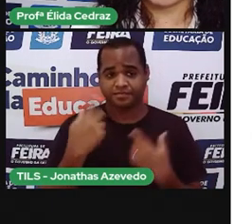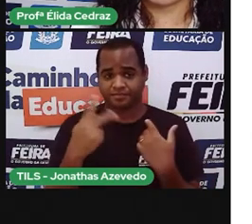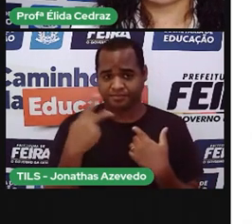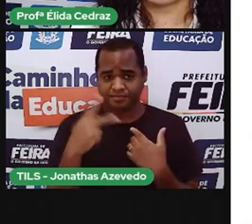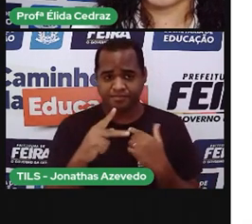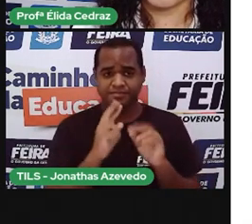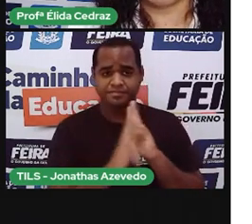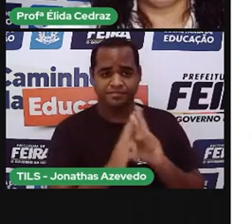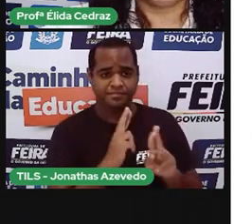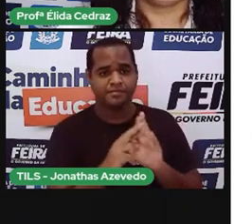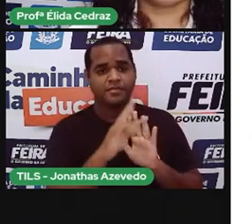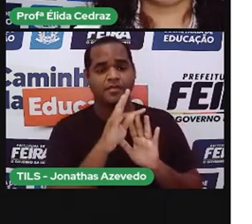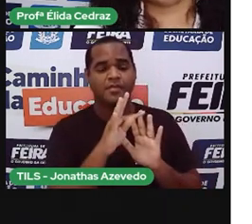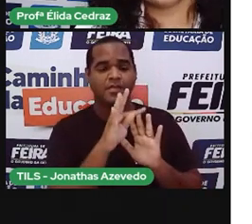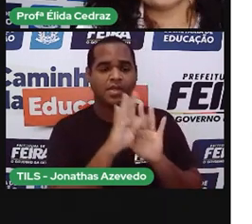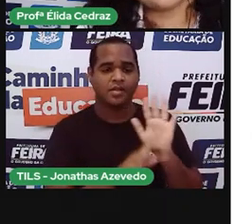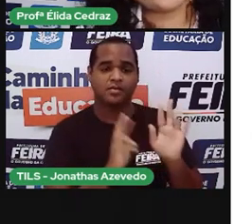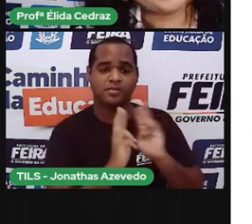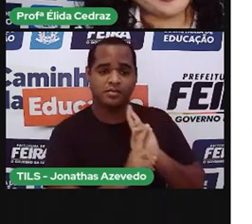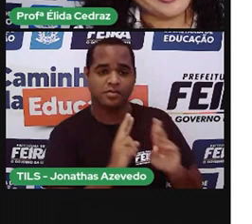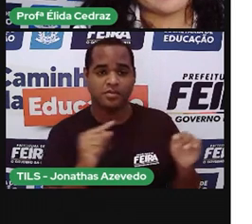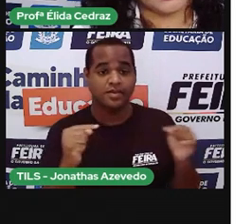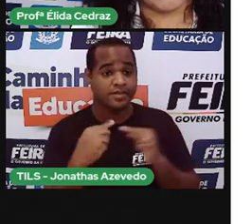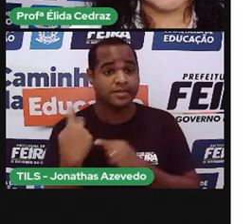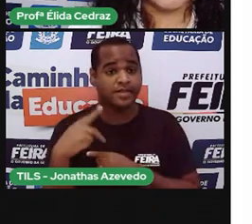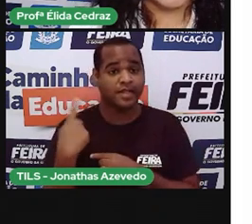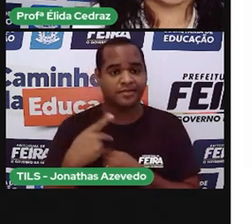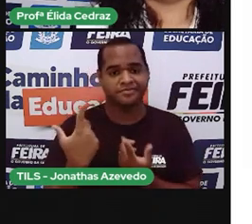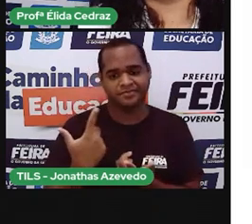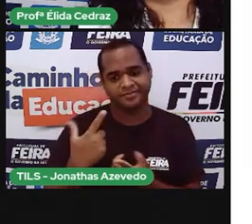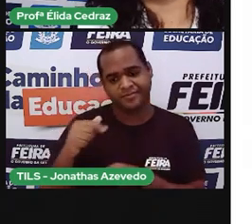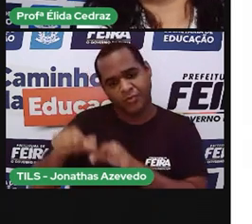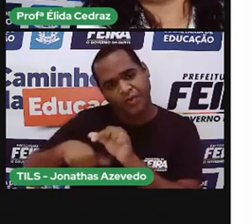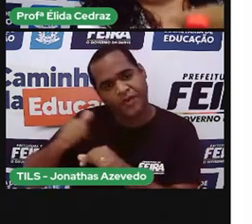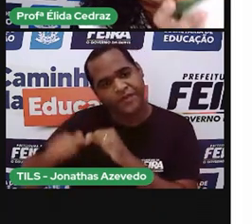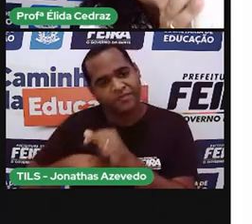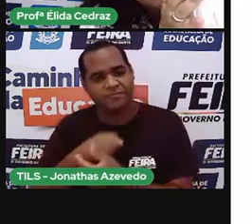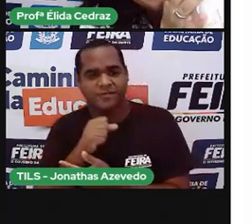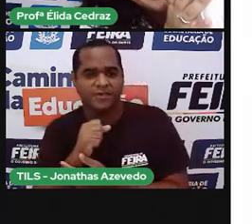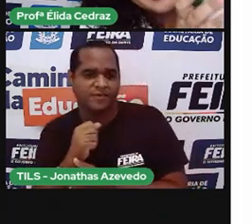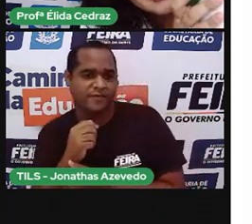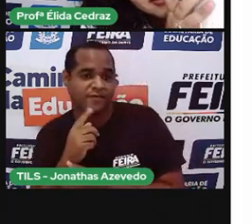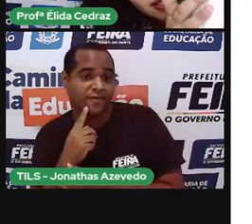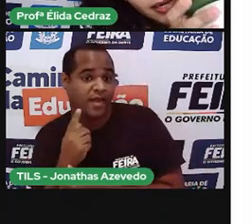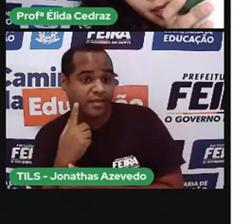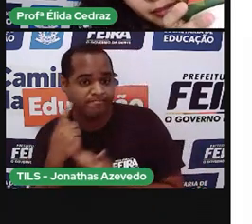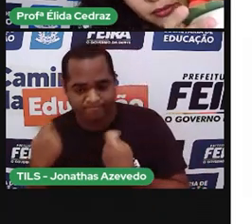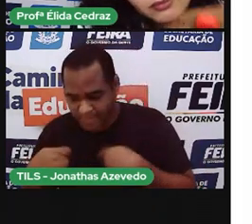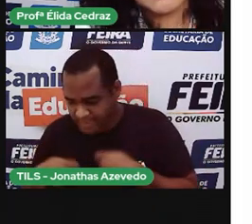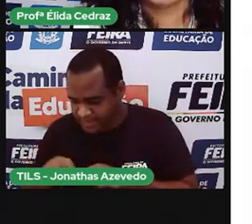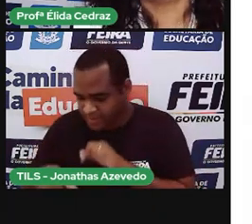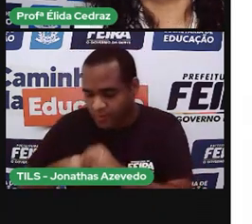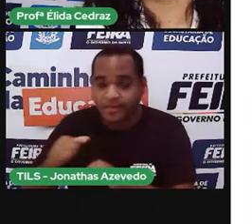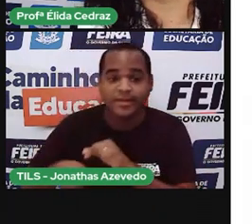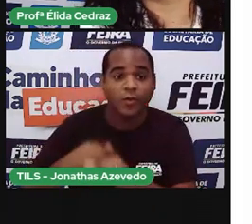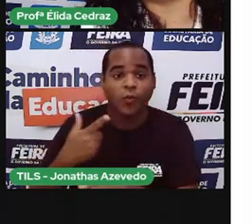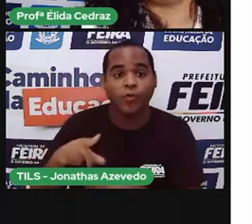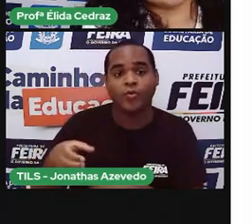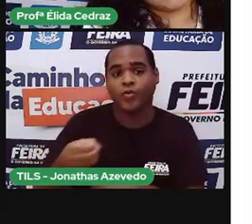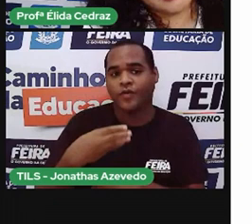vão produzir em nos musical consultar ou seja o material reciclado